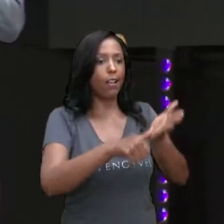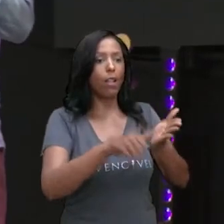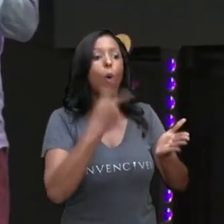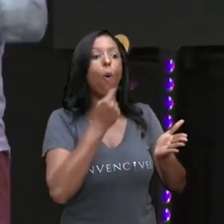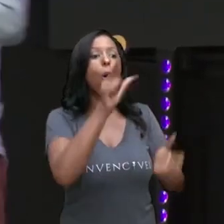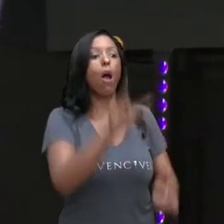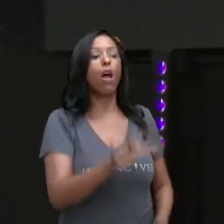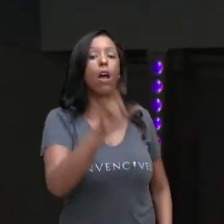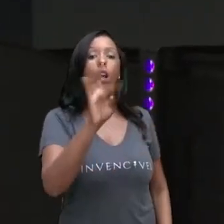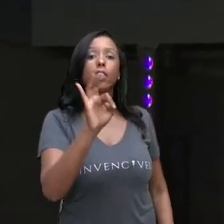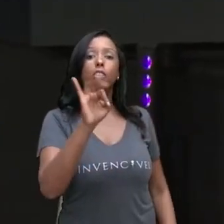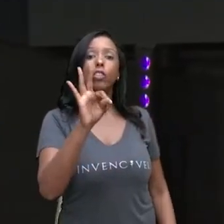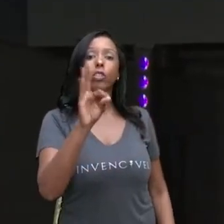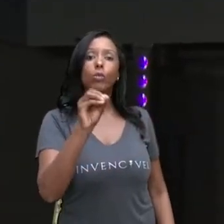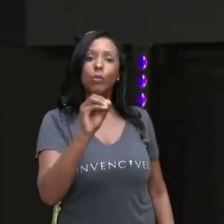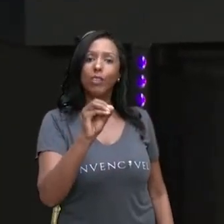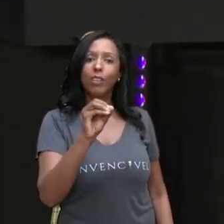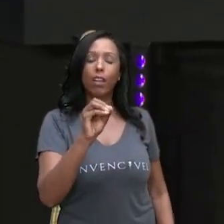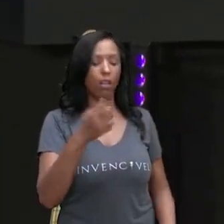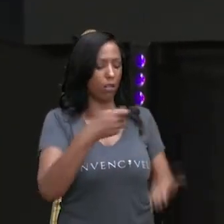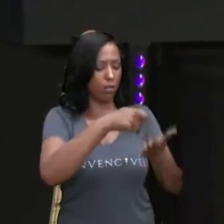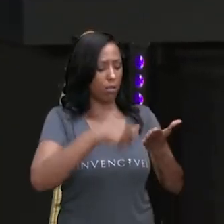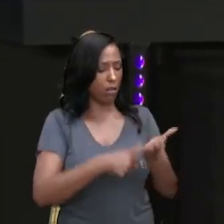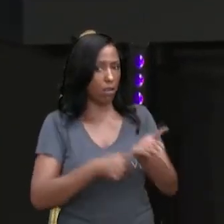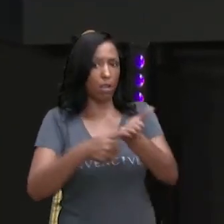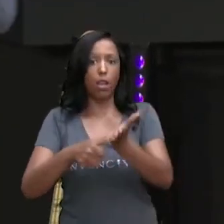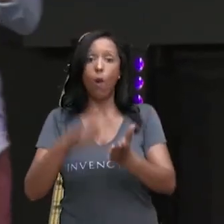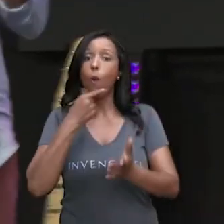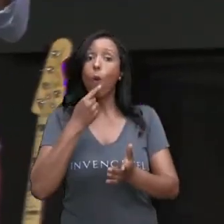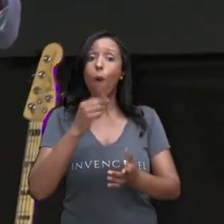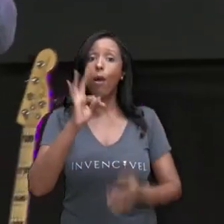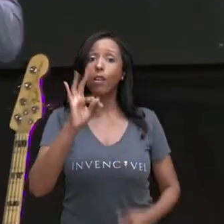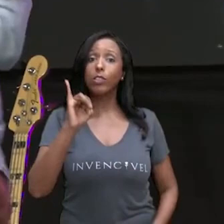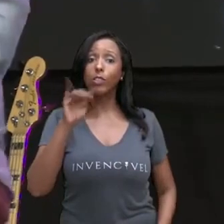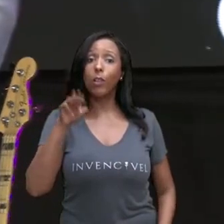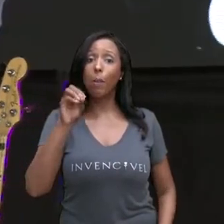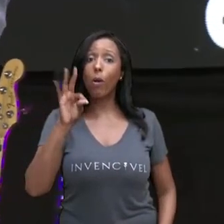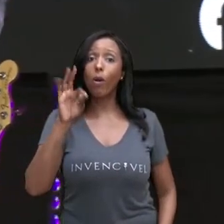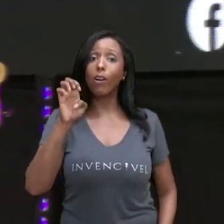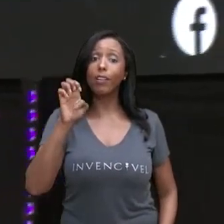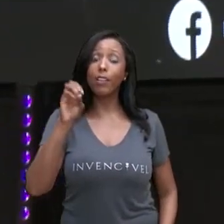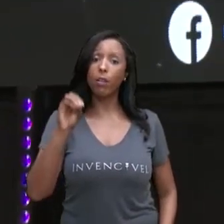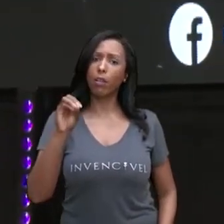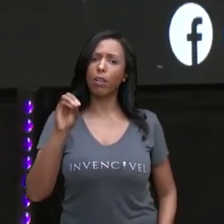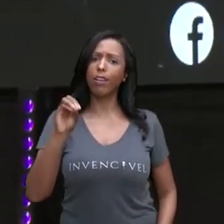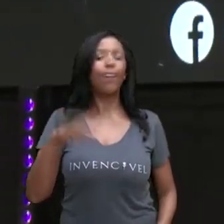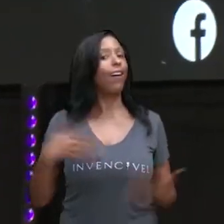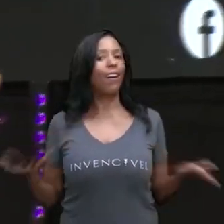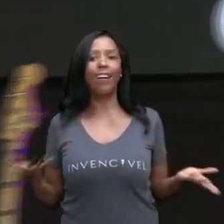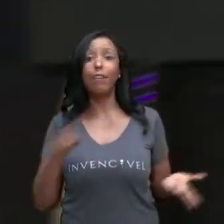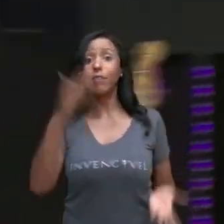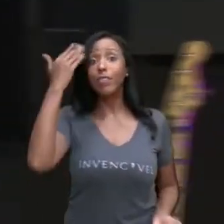ah, isso aqui é a história de Jesus, ah, isso aqui é a formação da igreja, ah, isso aqui são as cartas mandadas à igreja, opa, você começa a entender melhor o que